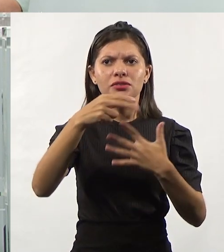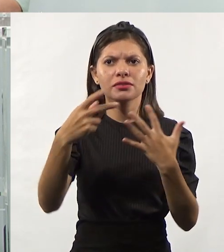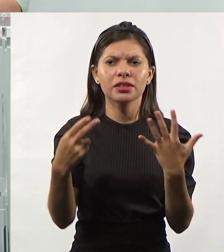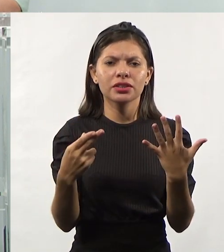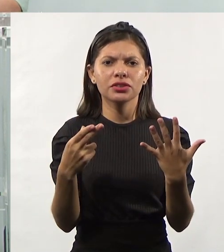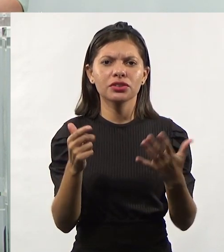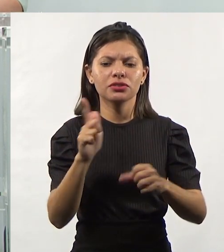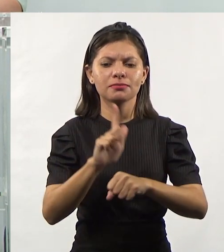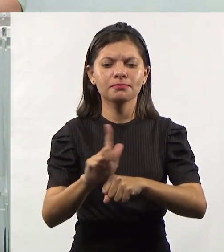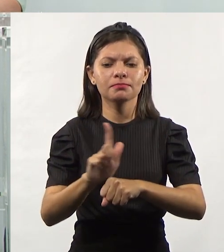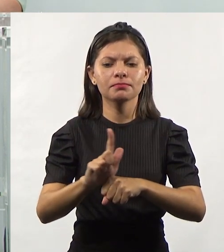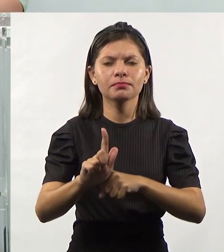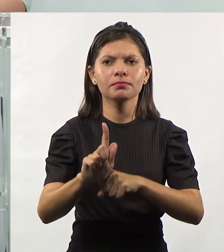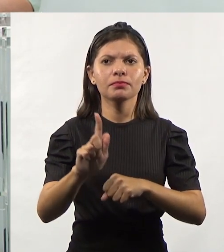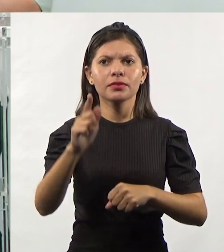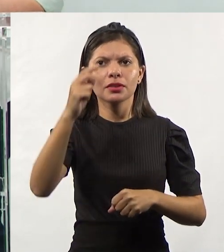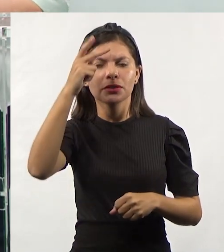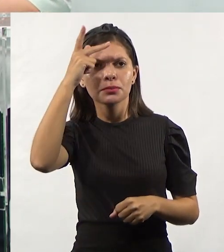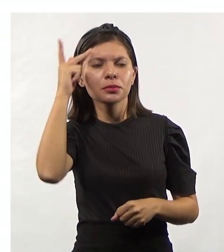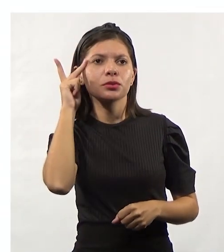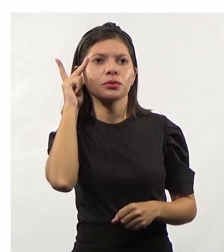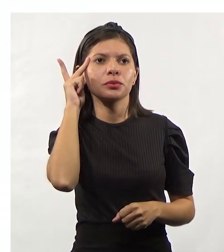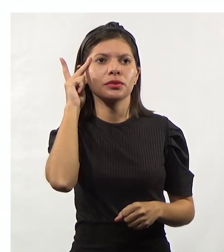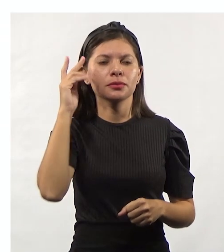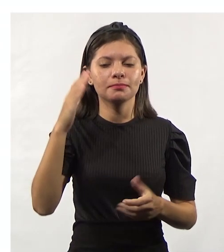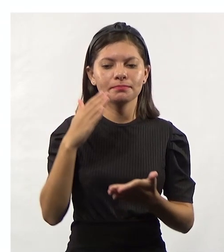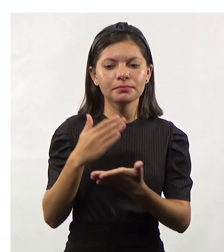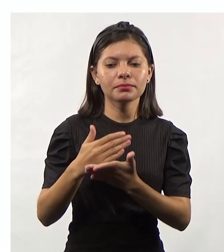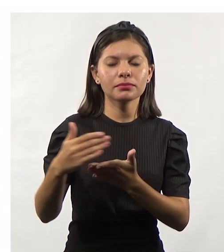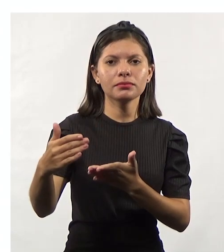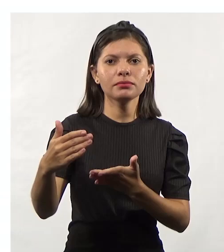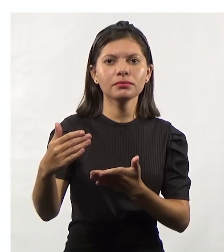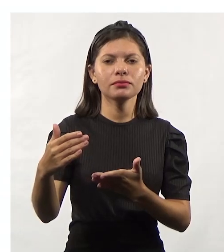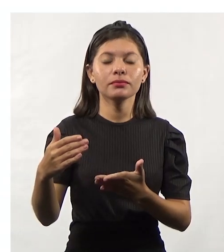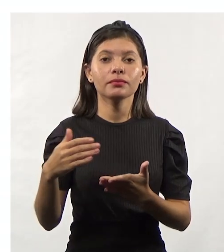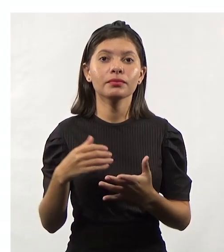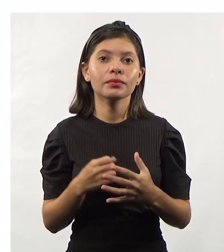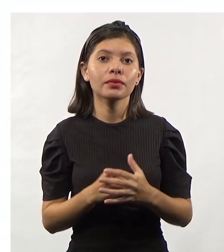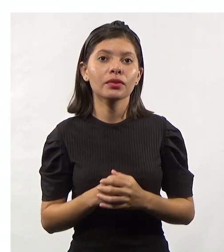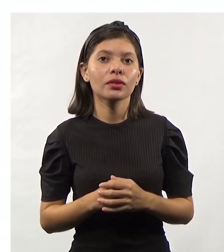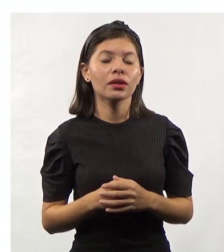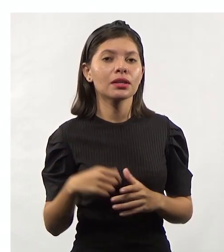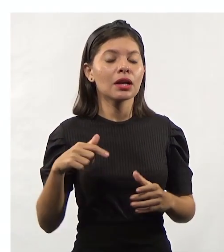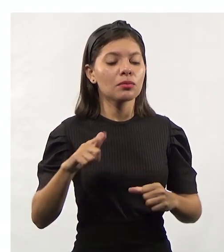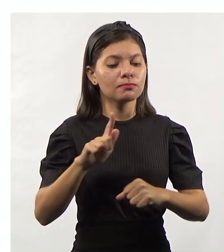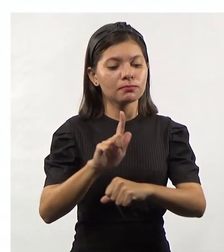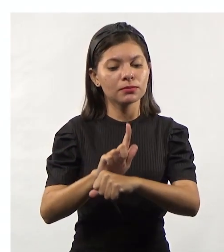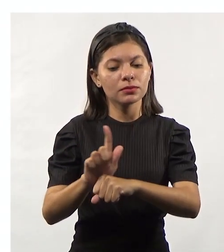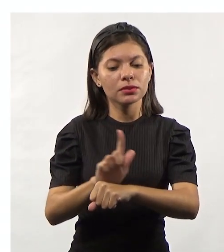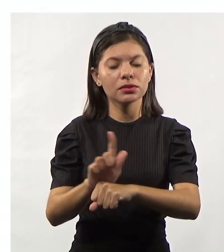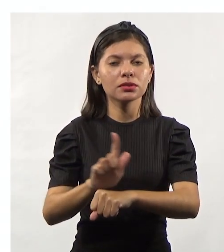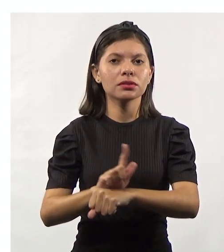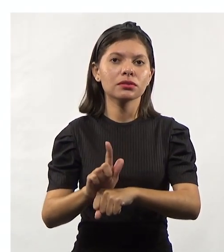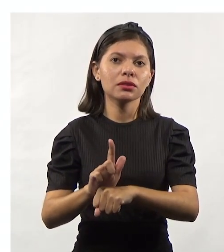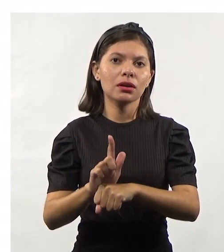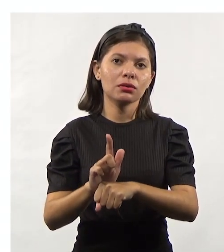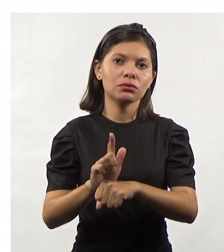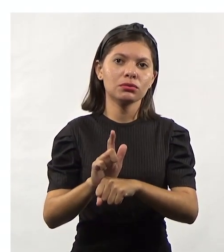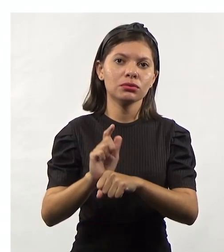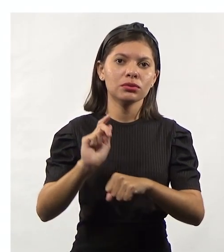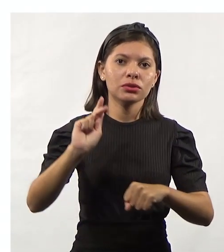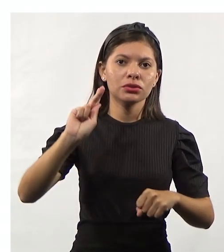tá certo? Vamos em frente. Então, a gestão de recursos humanos é uma